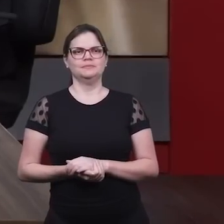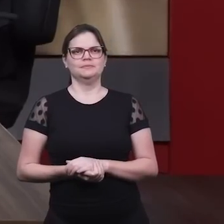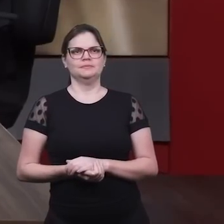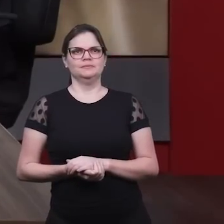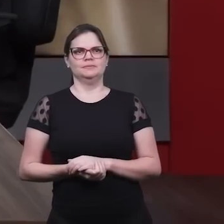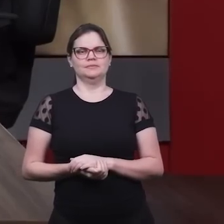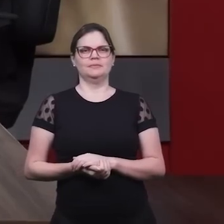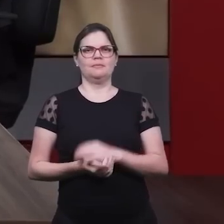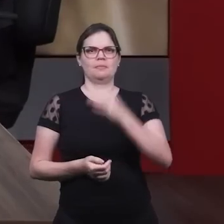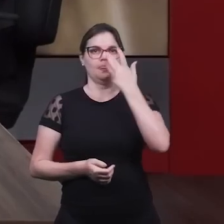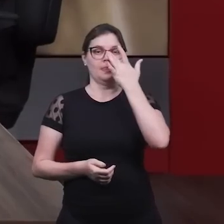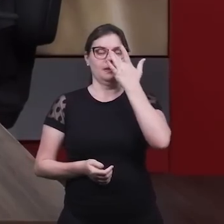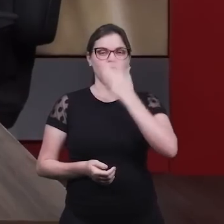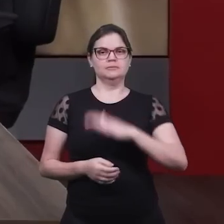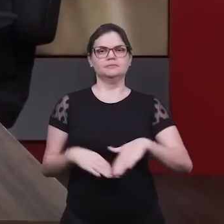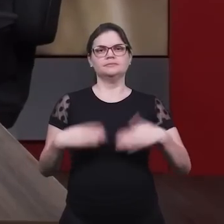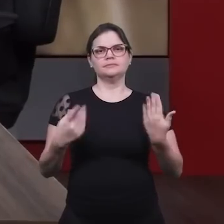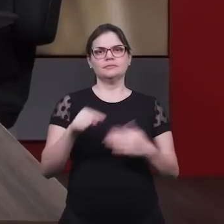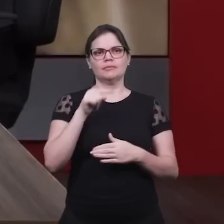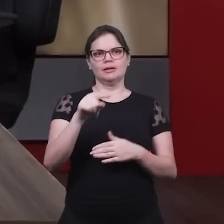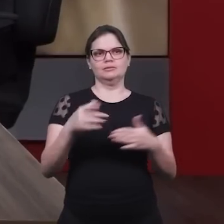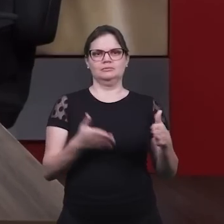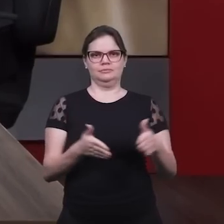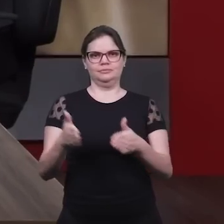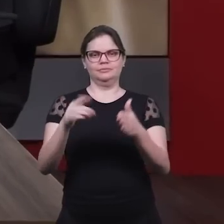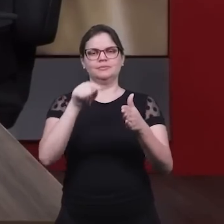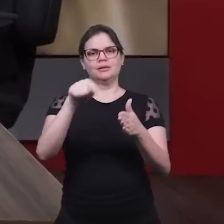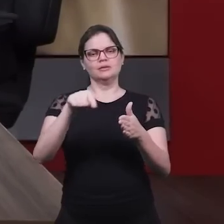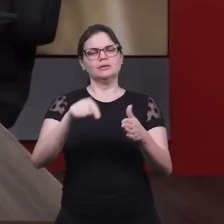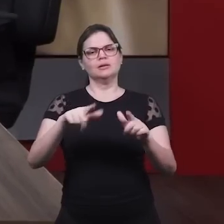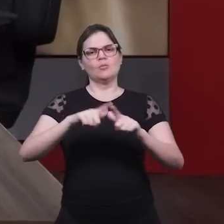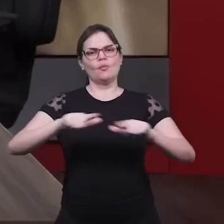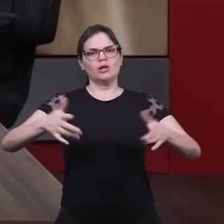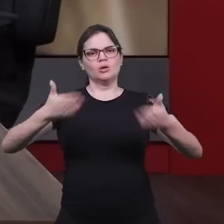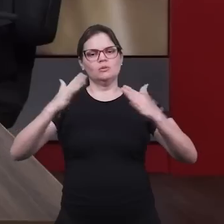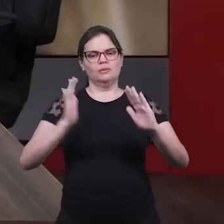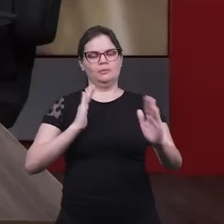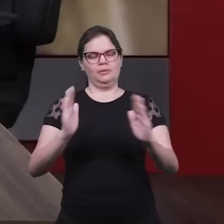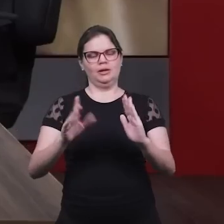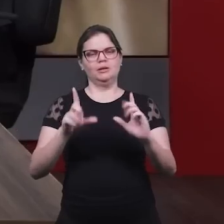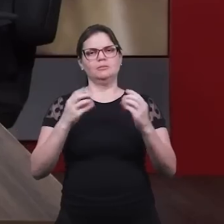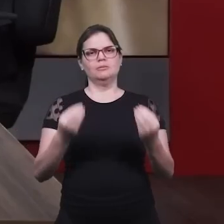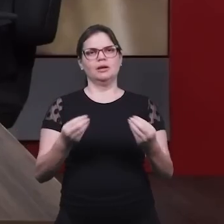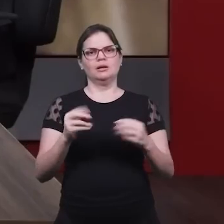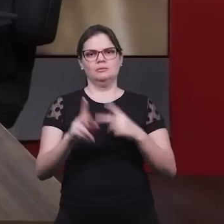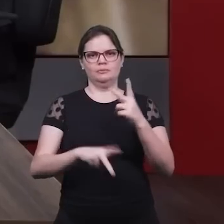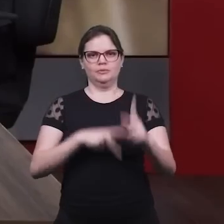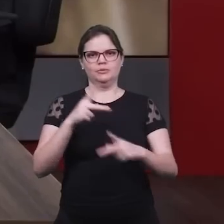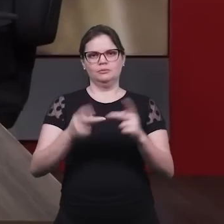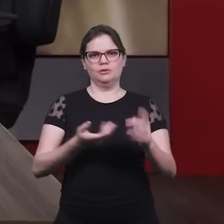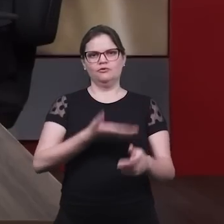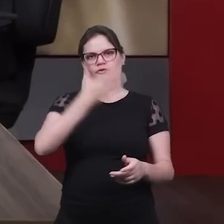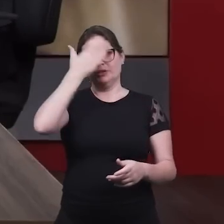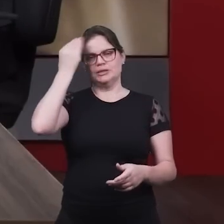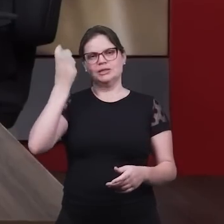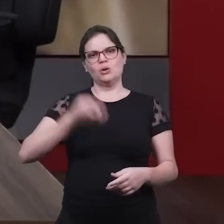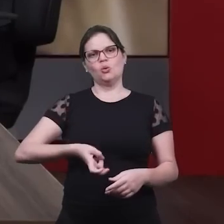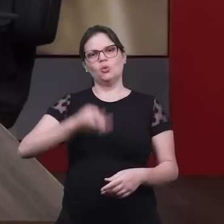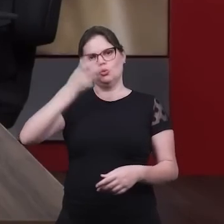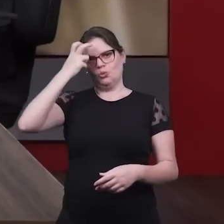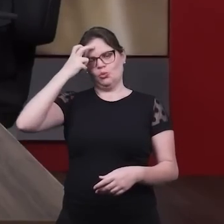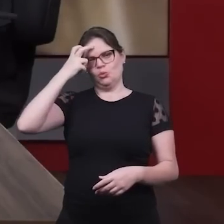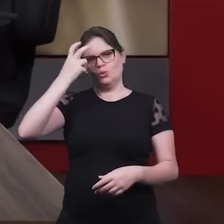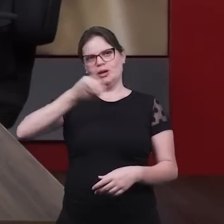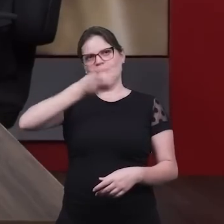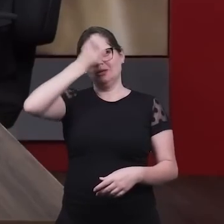Esse período no deserto também serviu para o povo para esquecer a cultura egípcia, né? Tanto